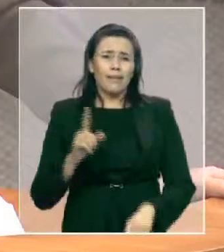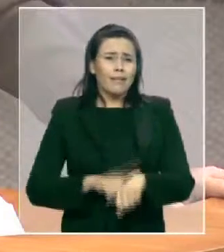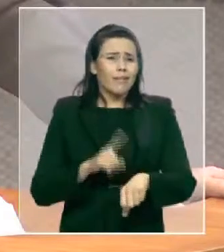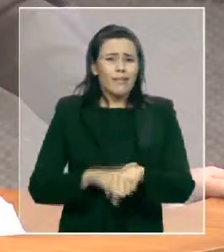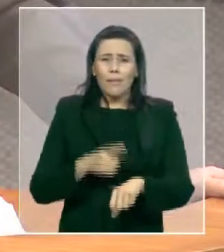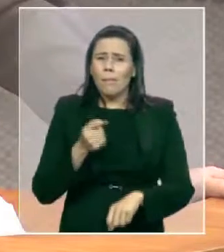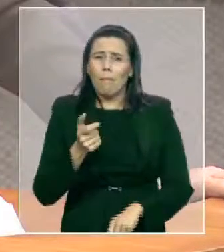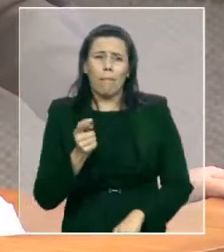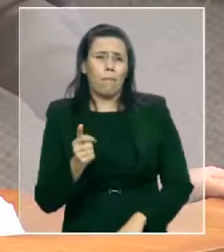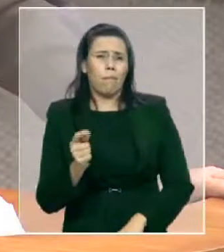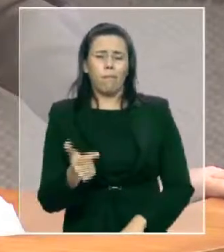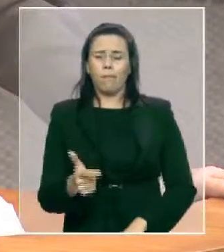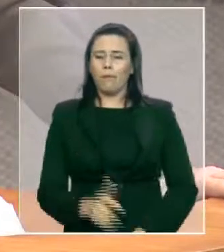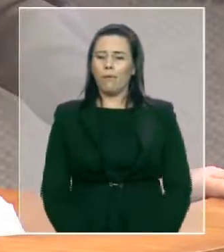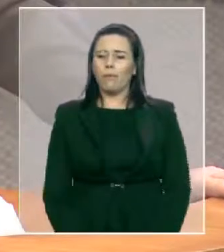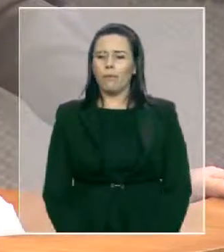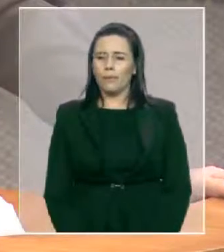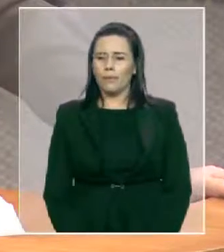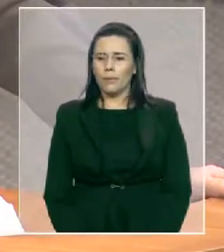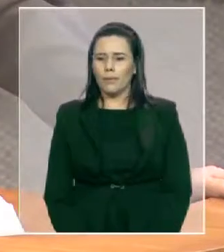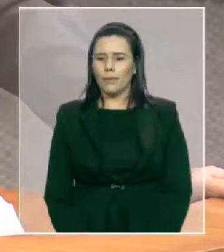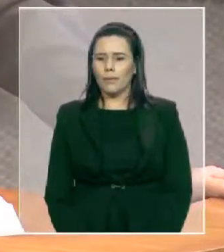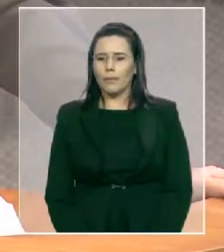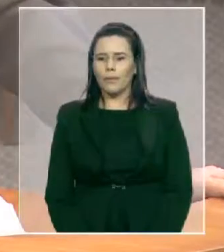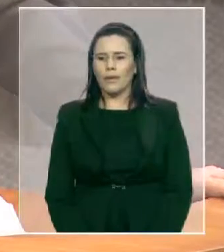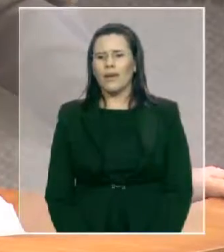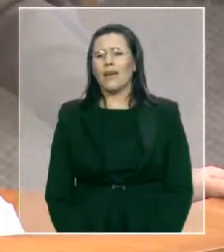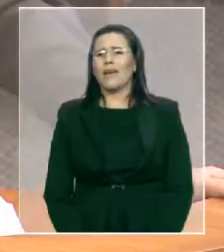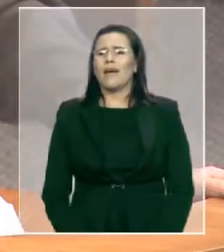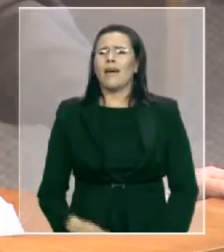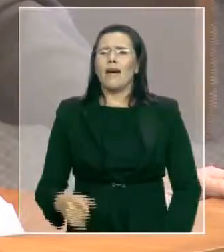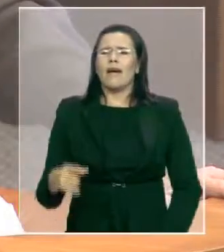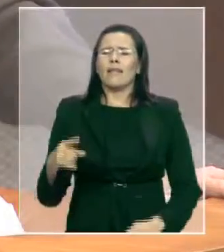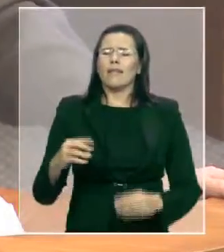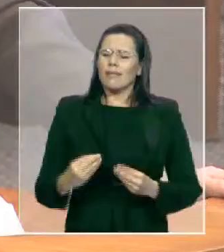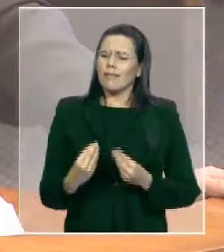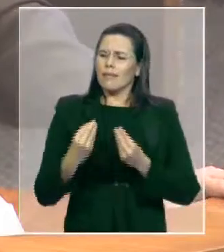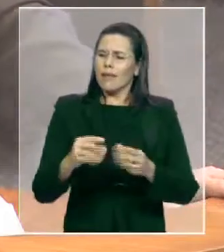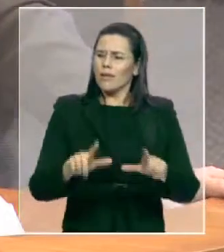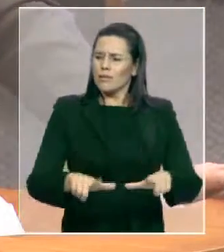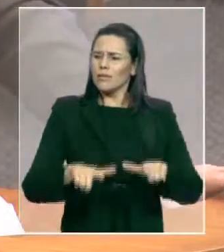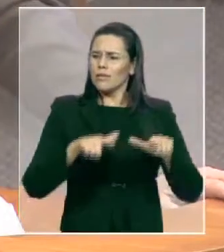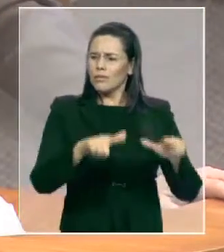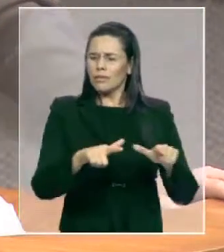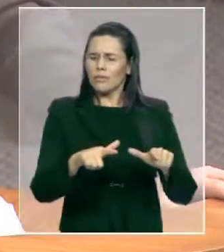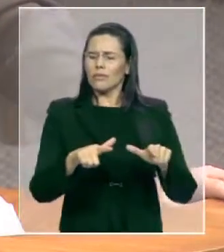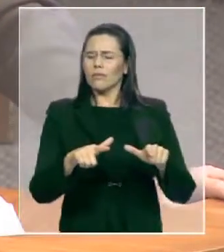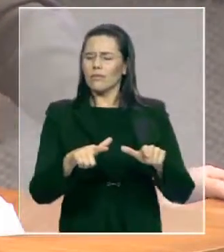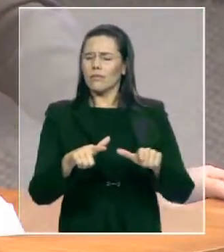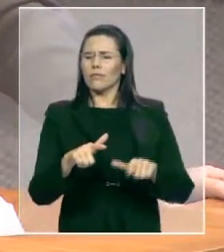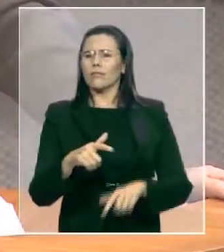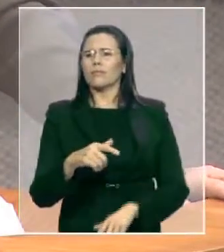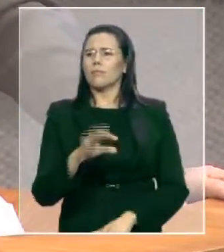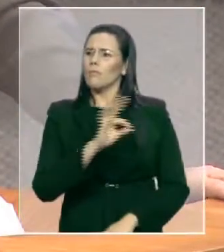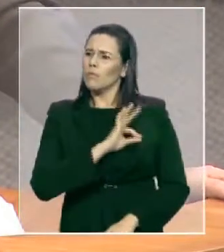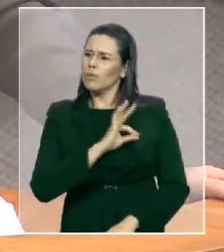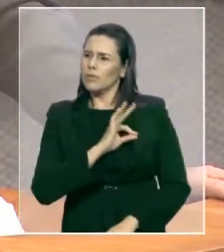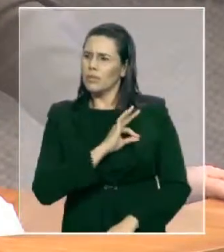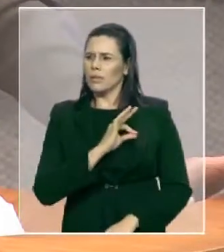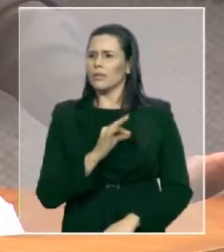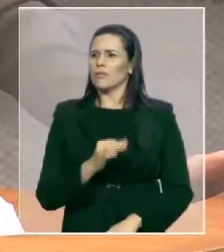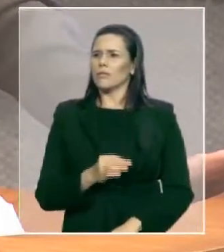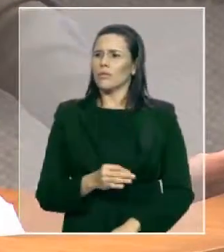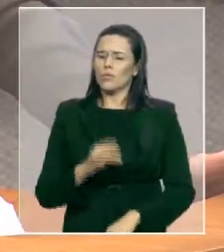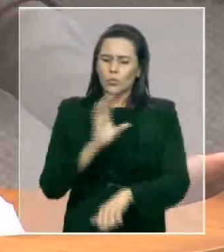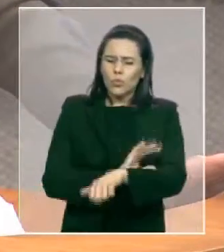pressão de formar um policial mal, a sociedade paga caro. Então, no governo